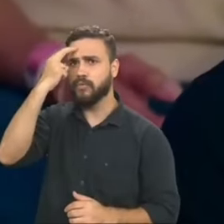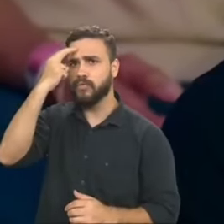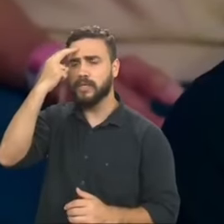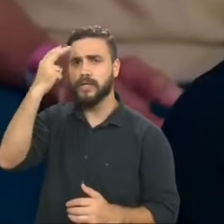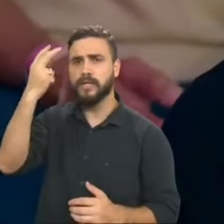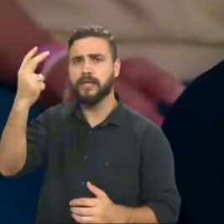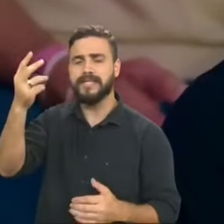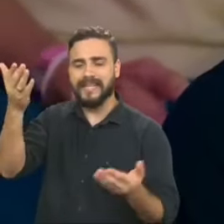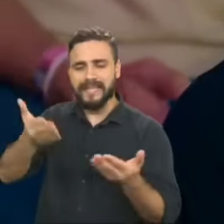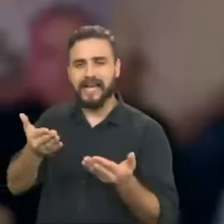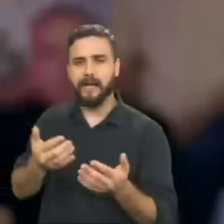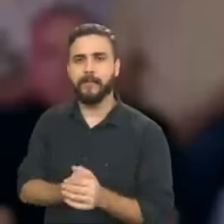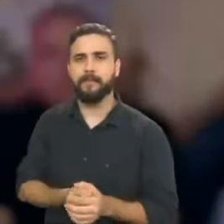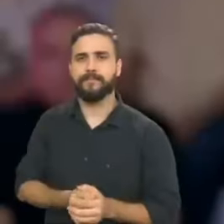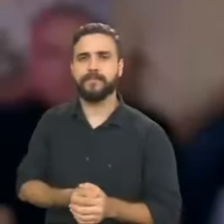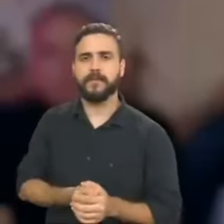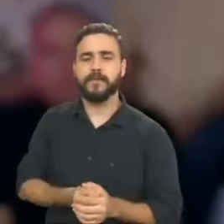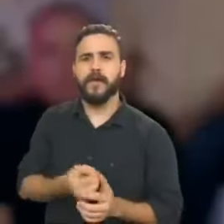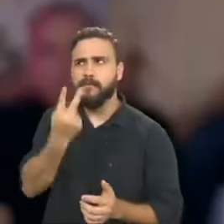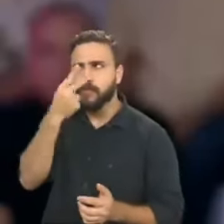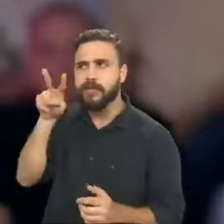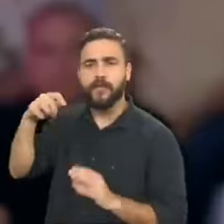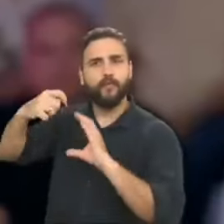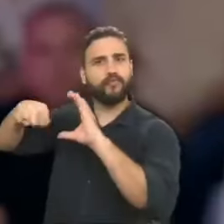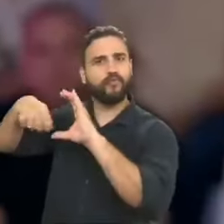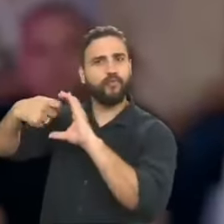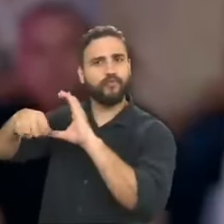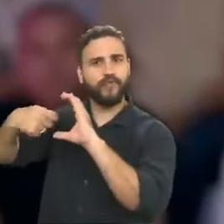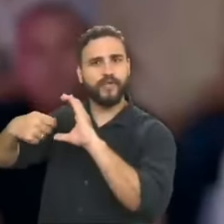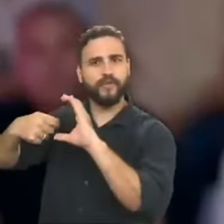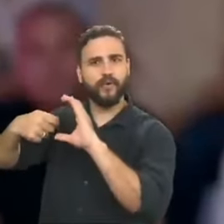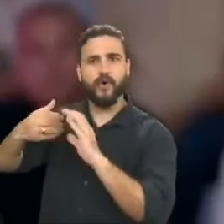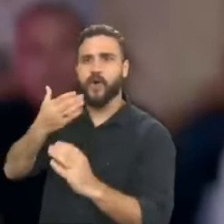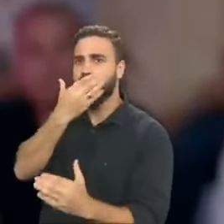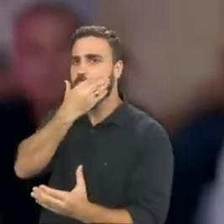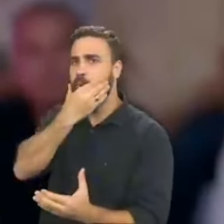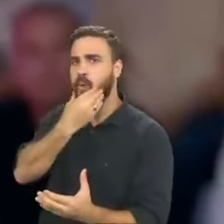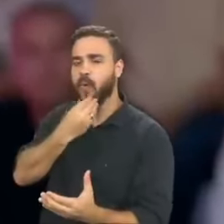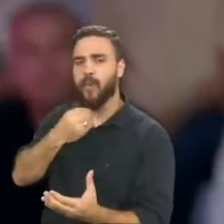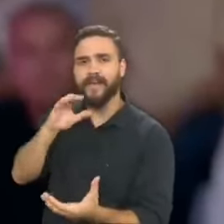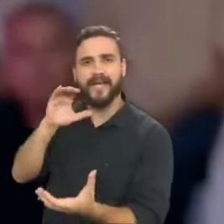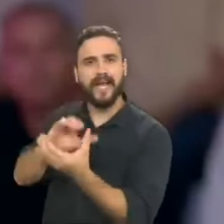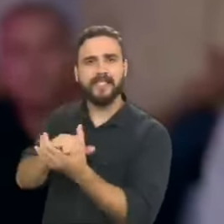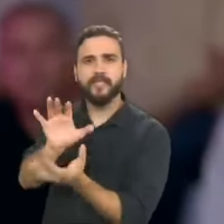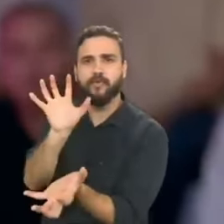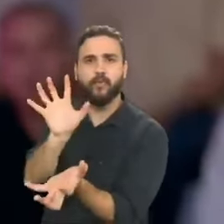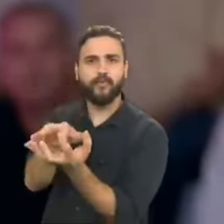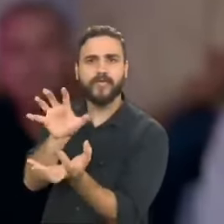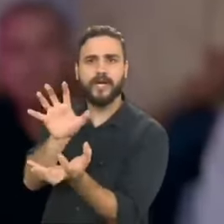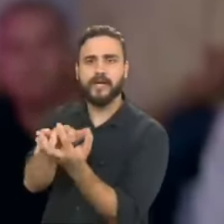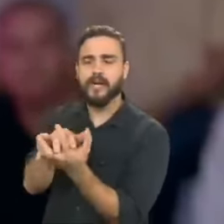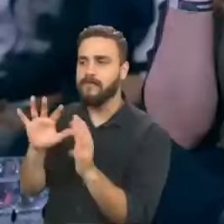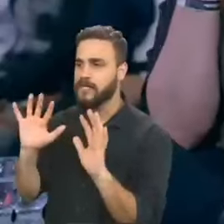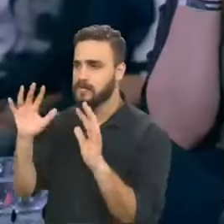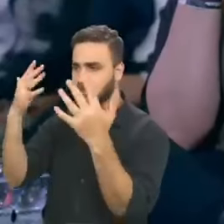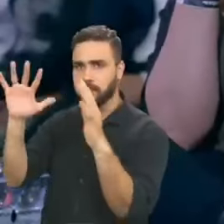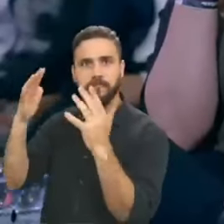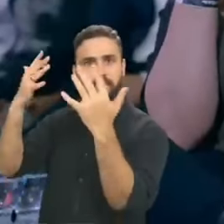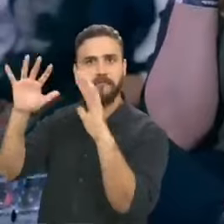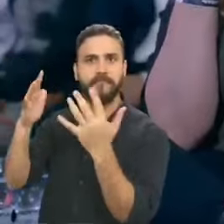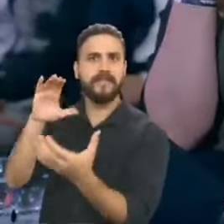ali, bacana, comida, muita gente. Eu pensei, gente, eu tô doido aqui, então. Carezinha até bonitinha. Isso aqui é muito